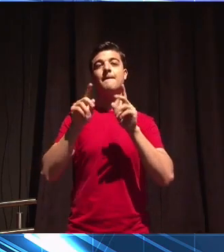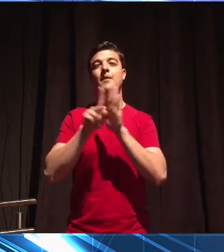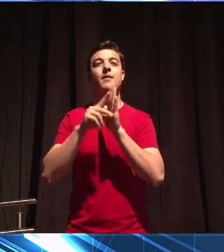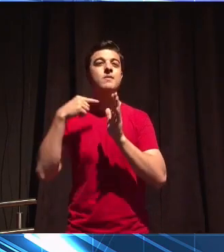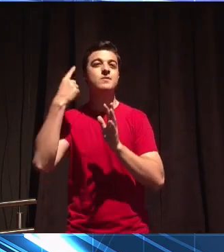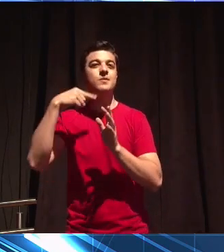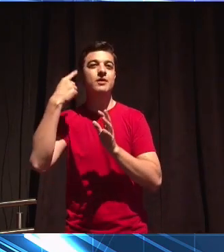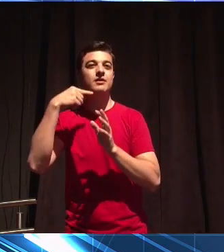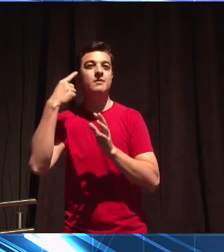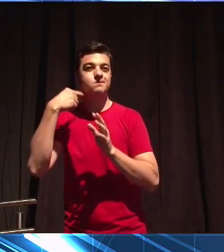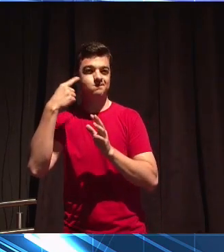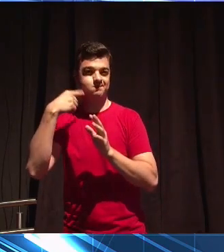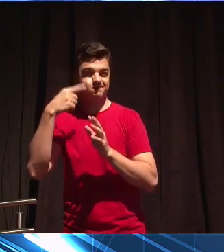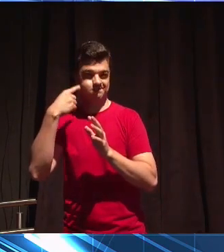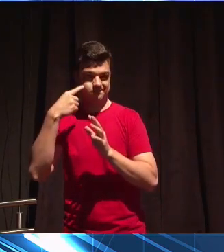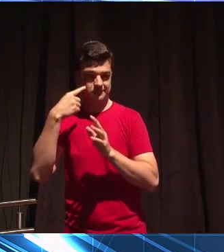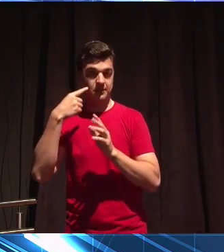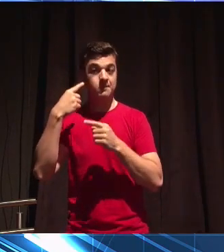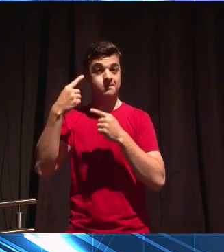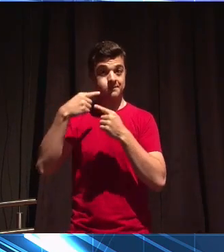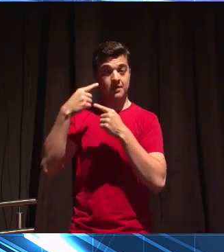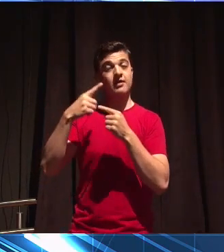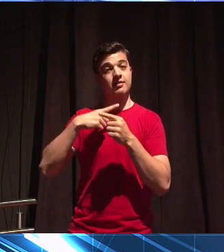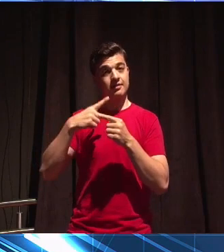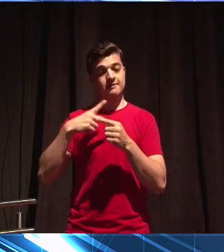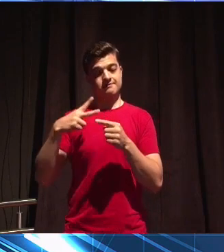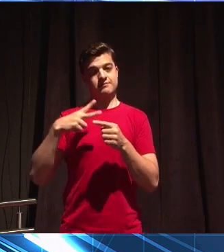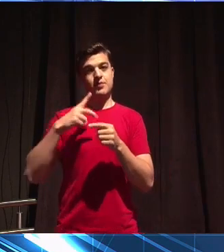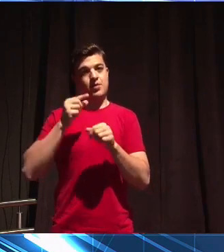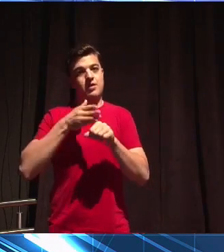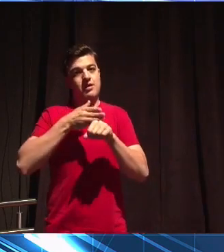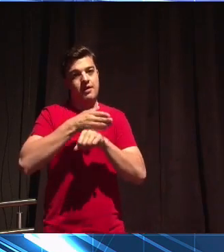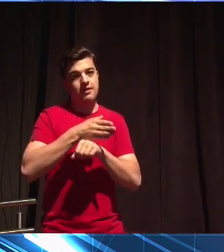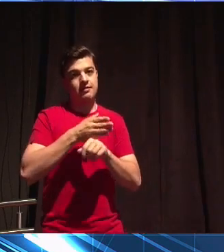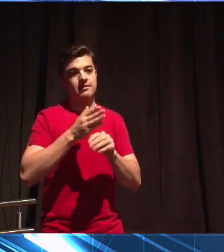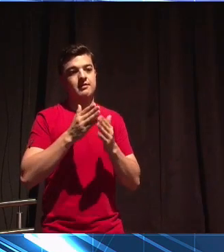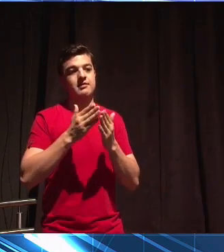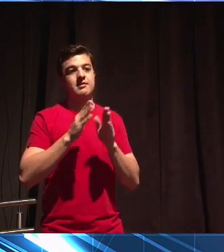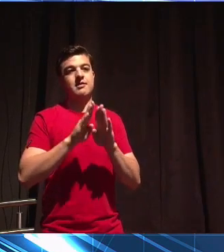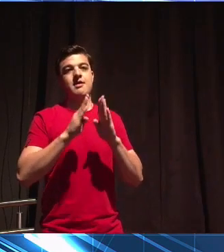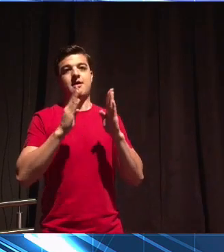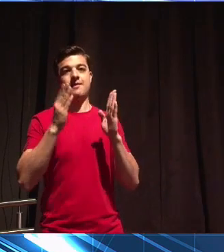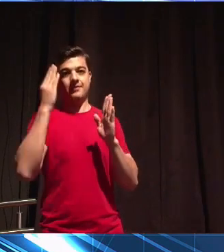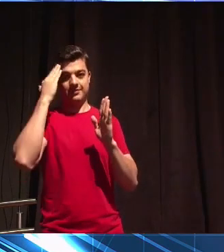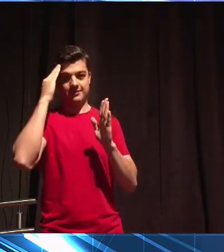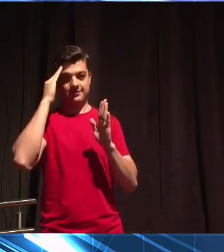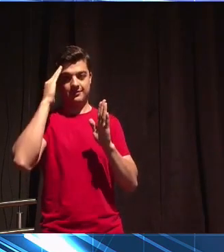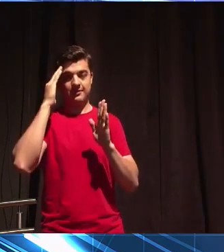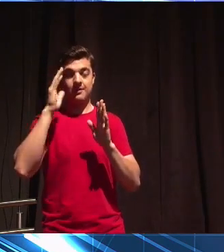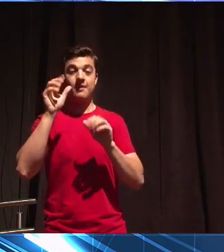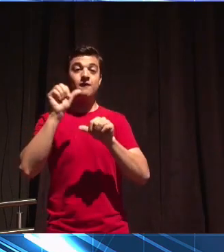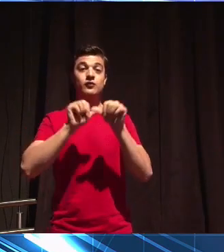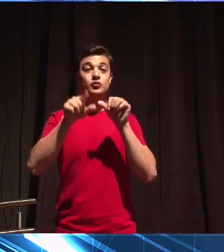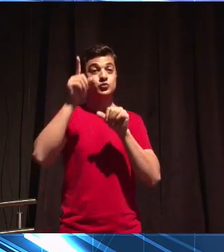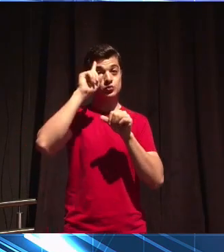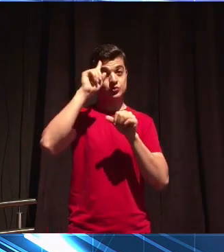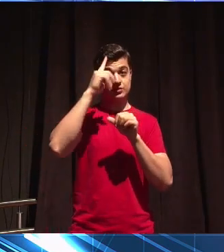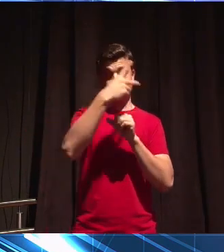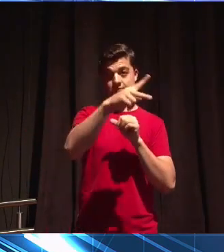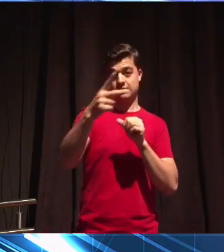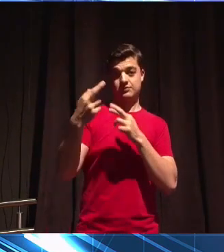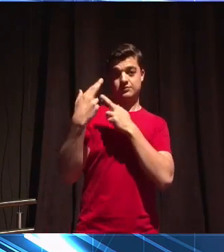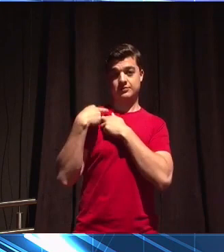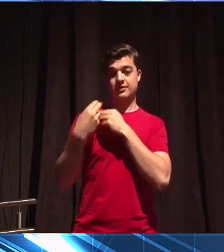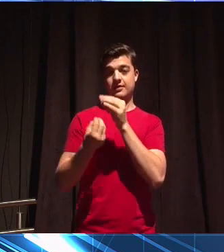faz uma parte da privacidade, mas vocês são responsáveis no dia a dia de criar coisas. Então, se vocês construírem